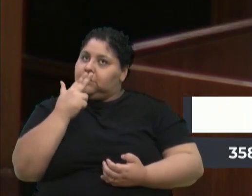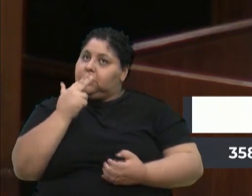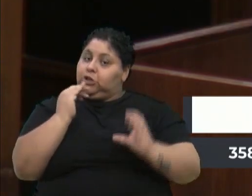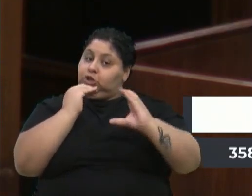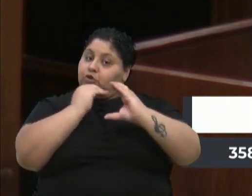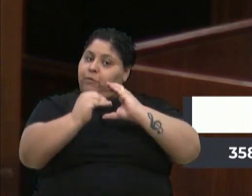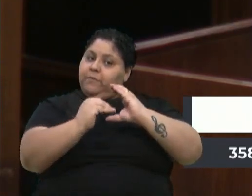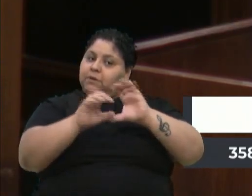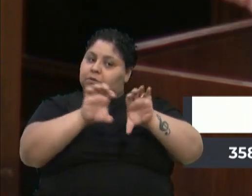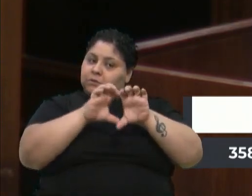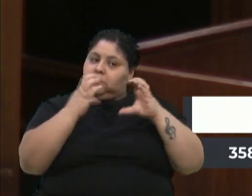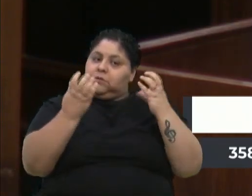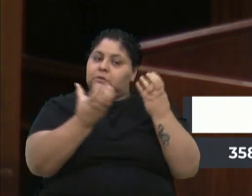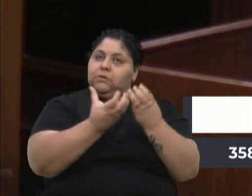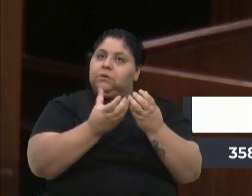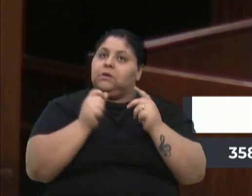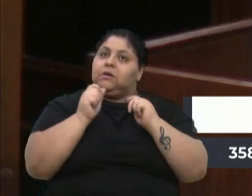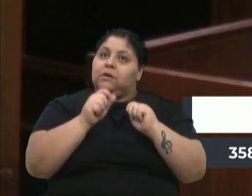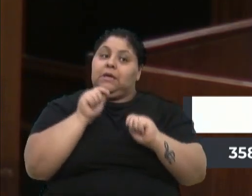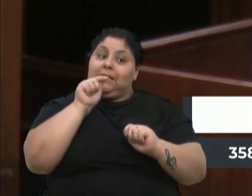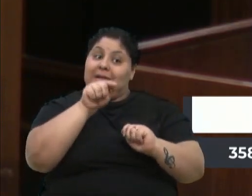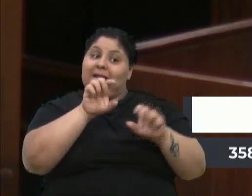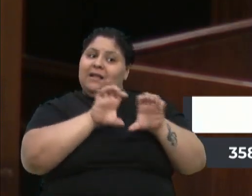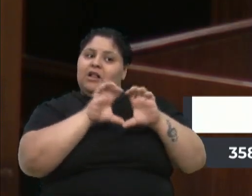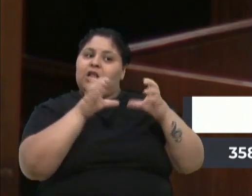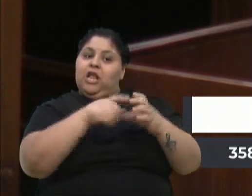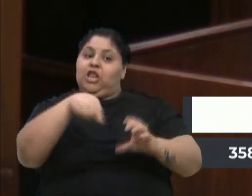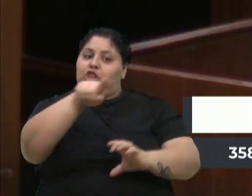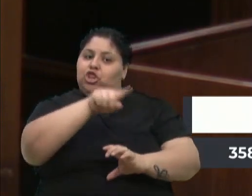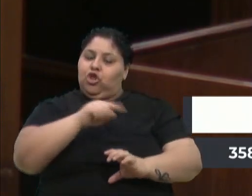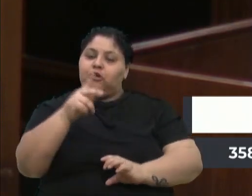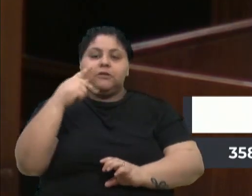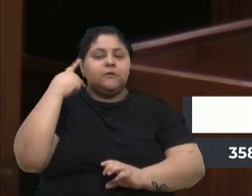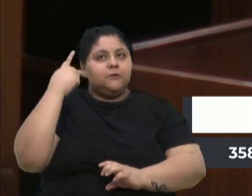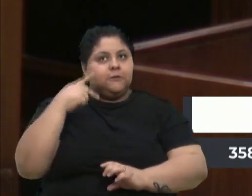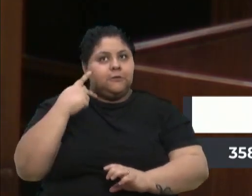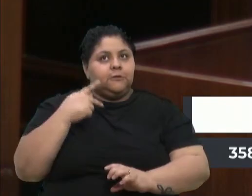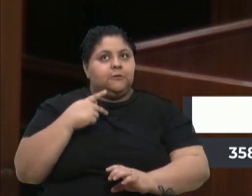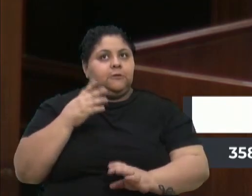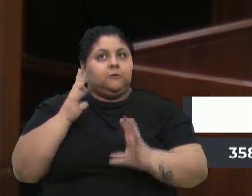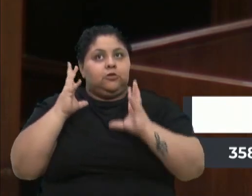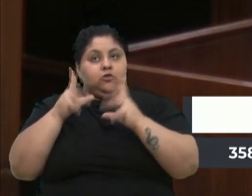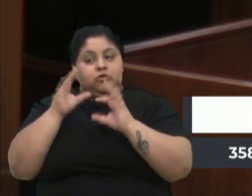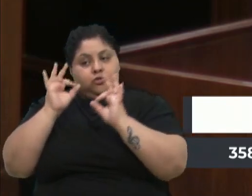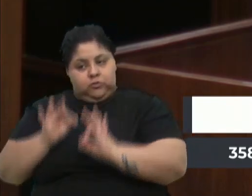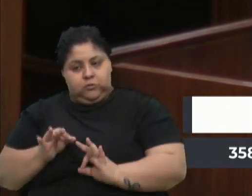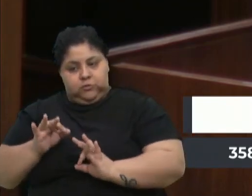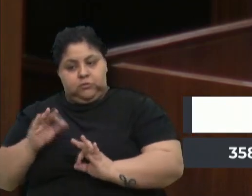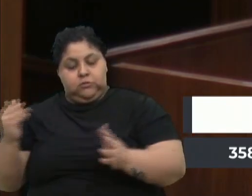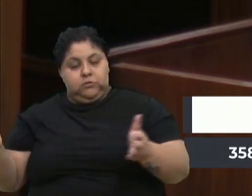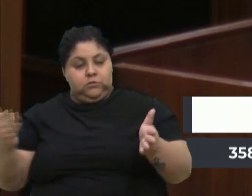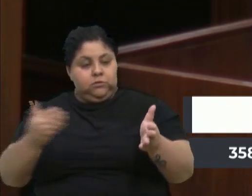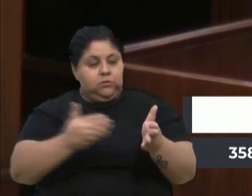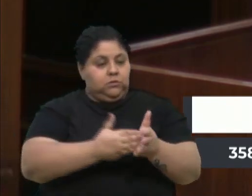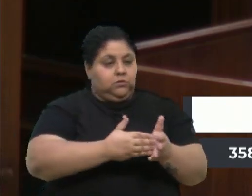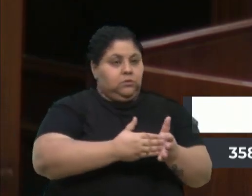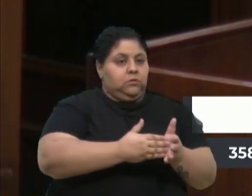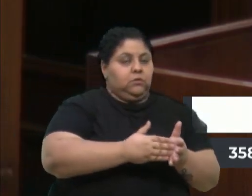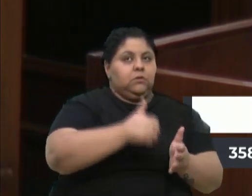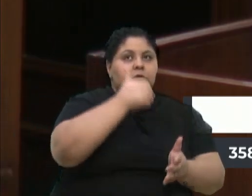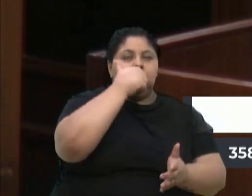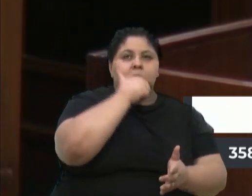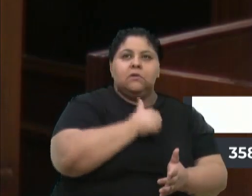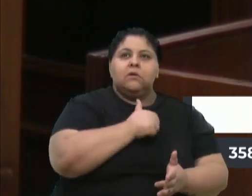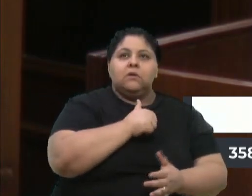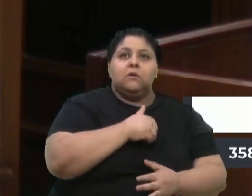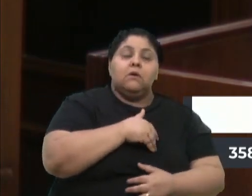comunidade. Porque quem está lá na comunidade é nós, vereadores. E tudo certo. Se aquele senhor que veio aqui e disse, mas o vereador vai